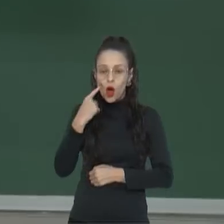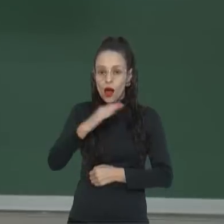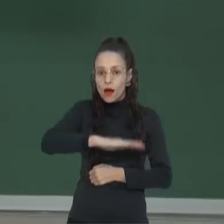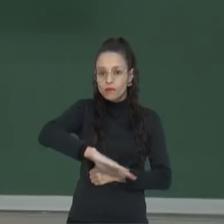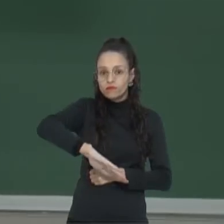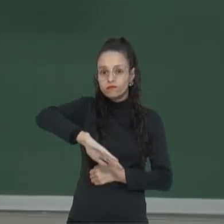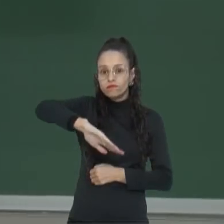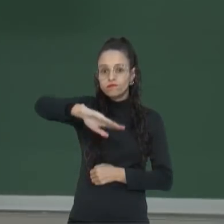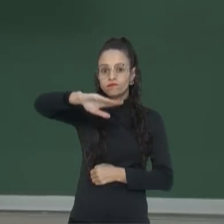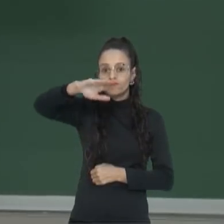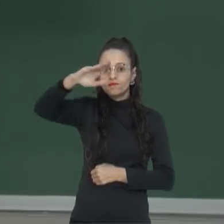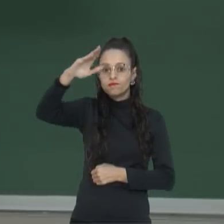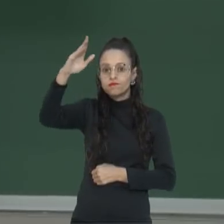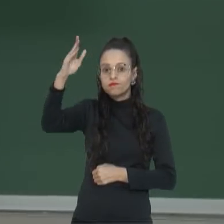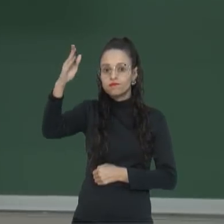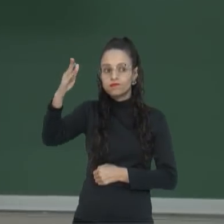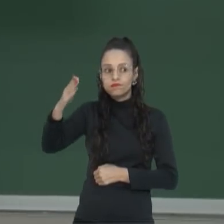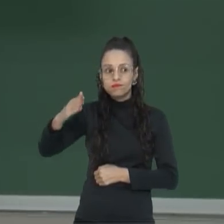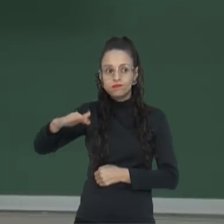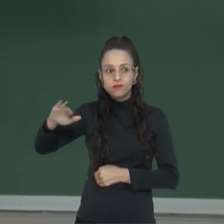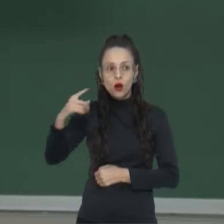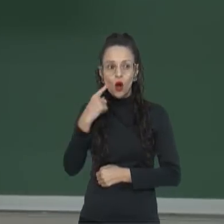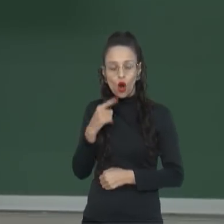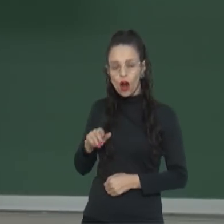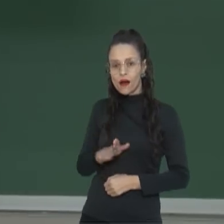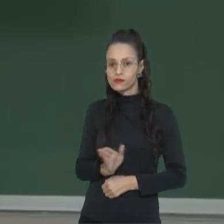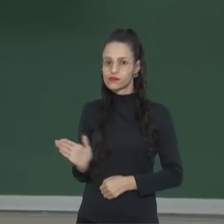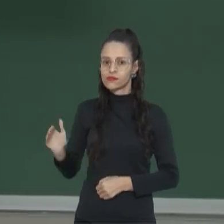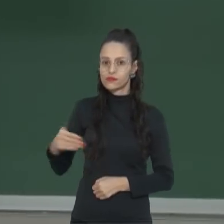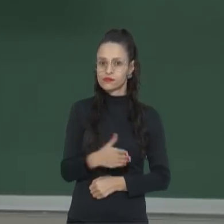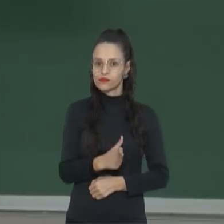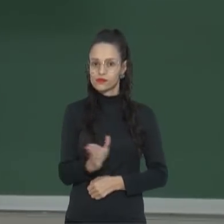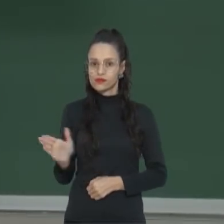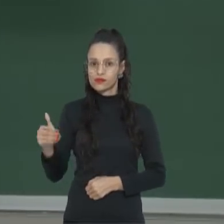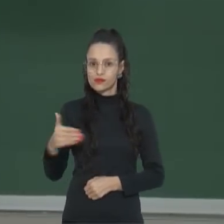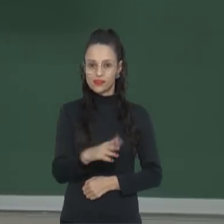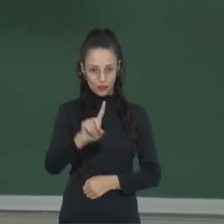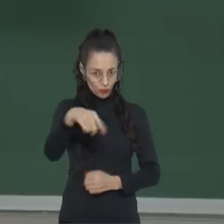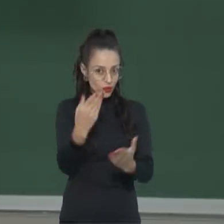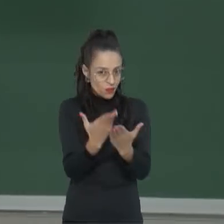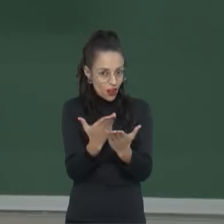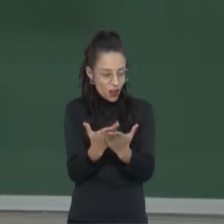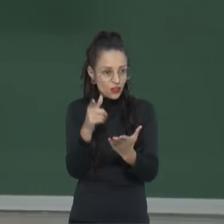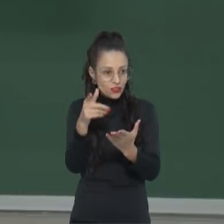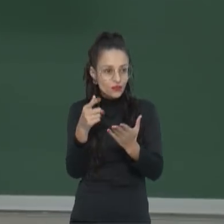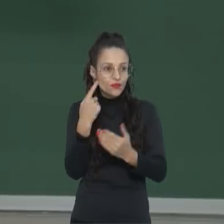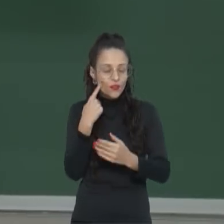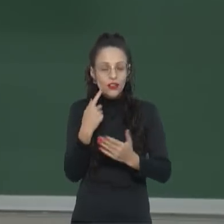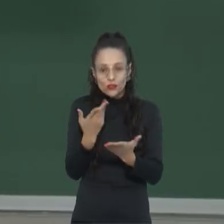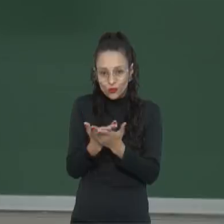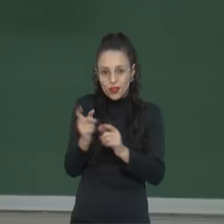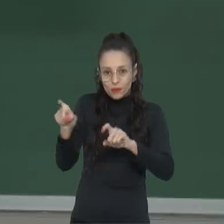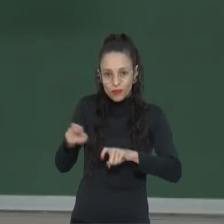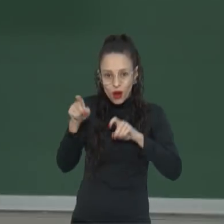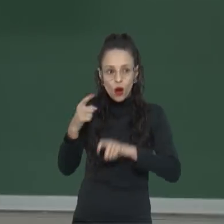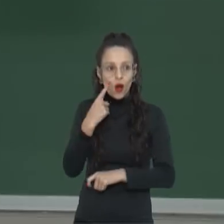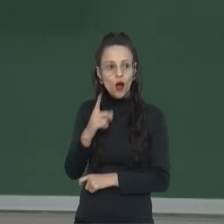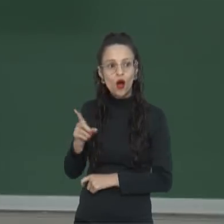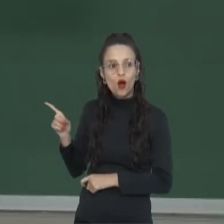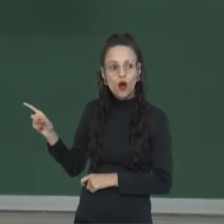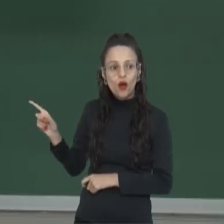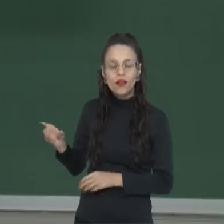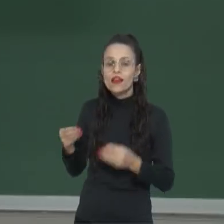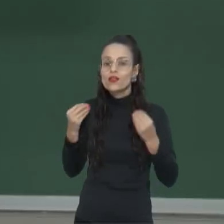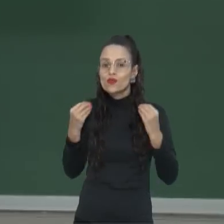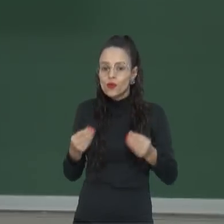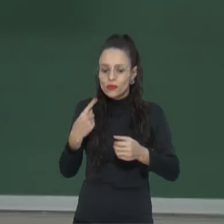montanha. Olhe essas curvas de nível, as plataformas que vocês vão estudar na próxima aula sobre agricultura inca comigo. Olhe a cidade onde ela